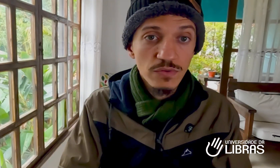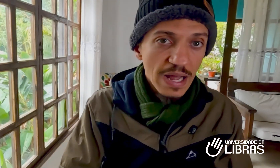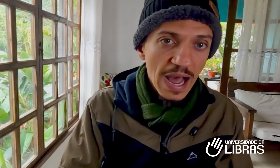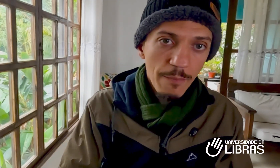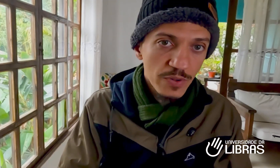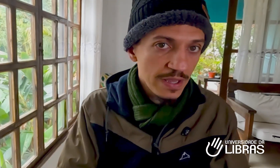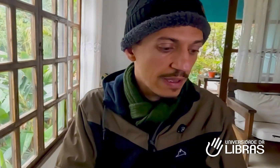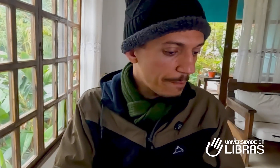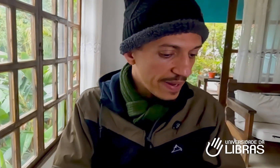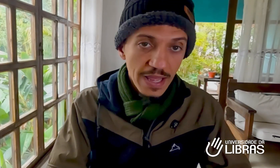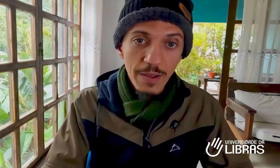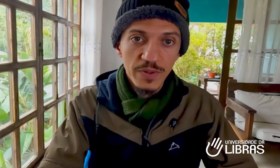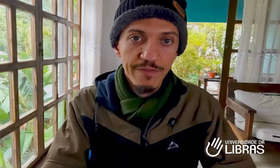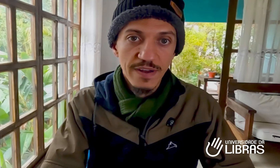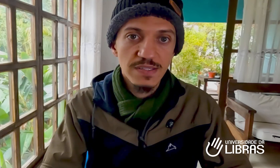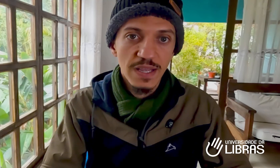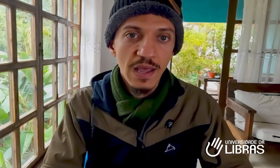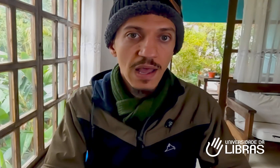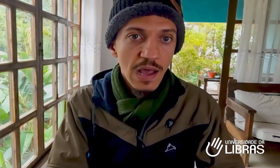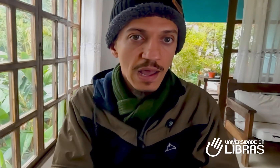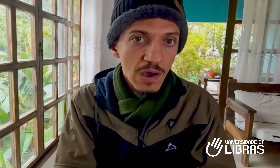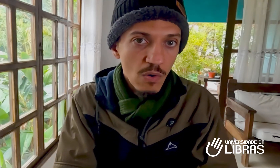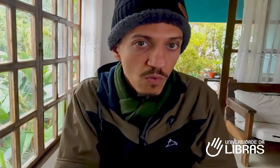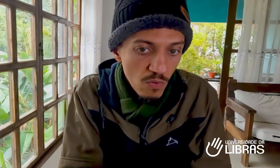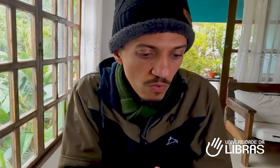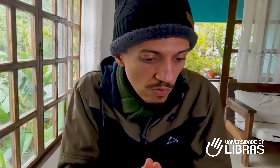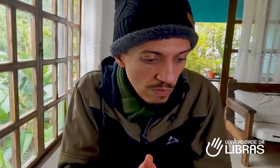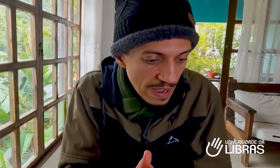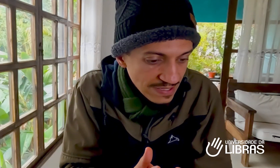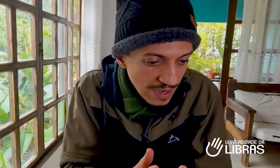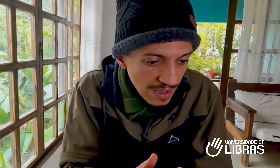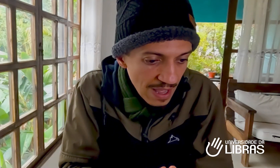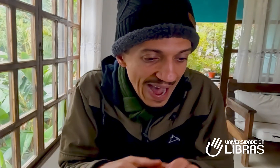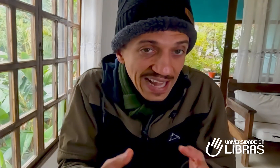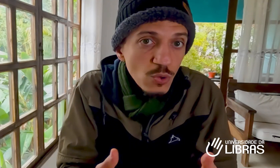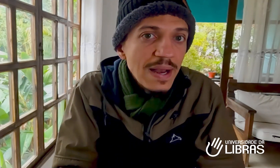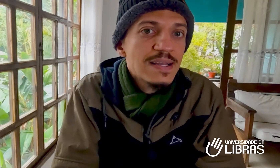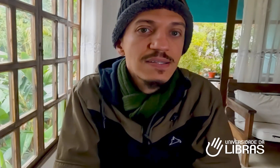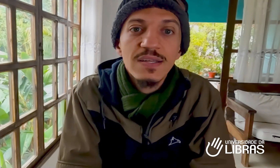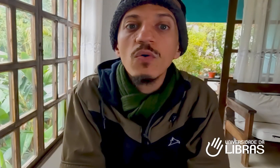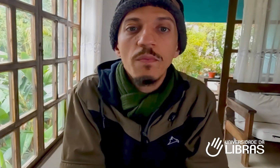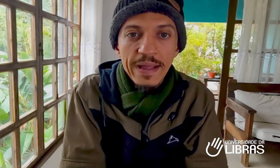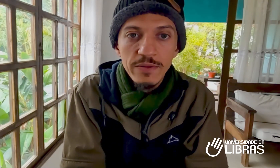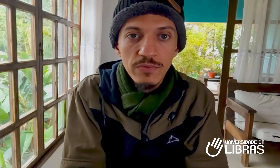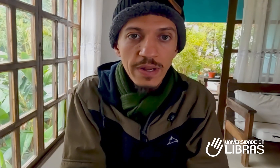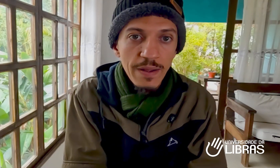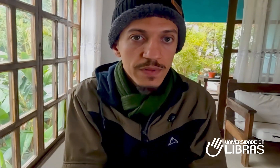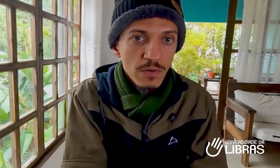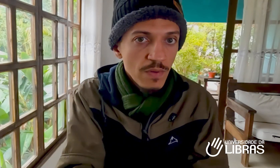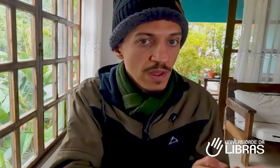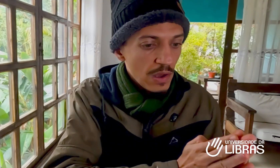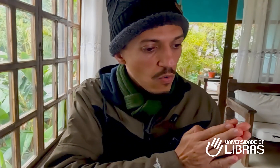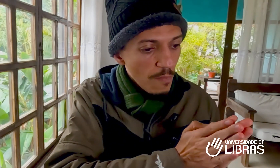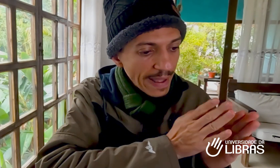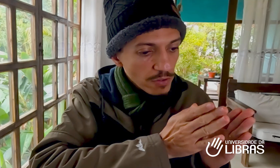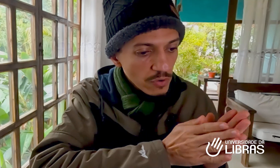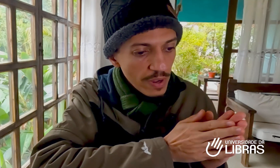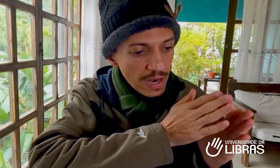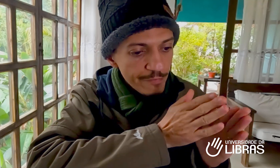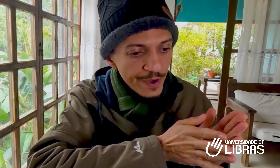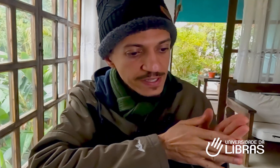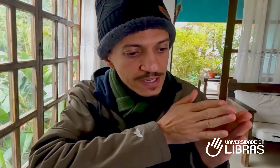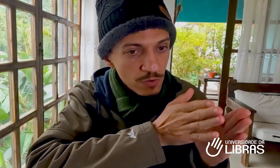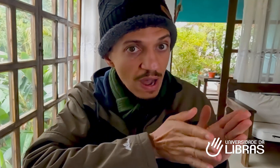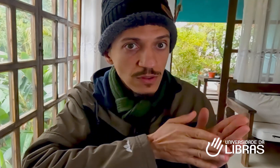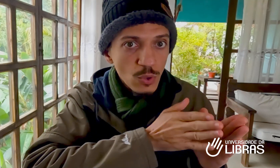poder estudar, poder aprender, poder fazer essa atualização do método, né? Então, o método